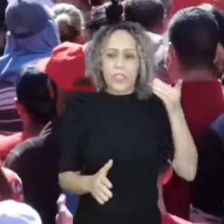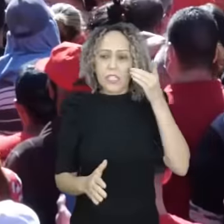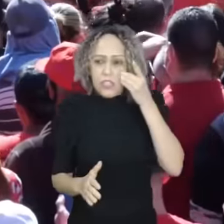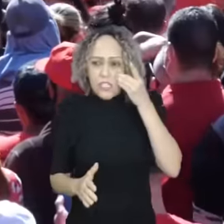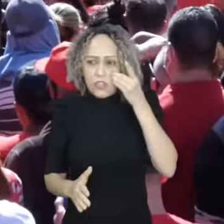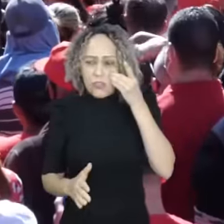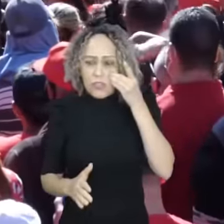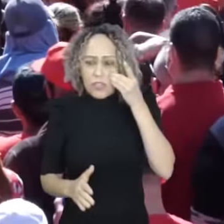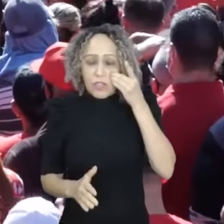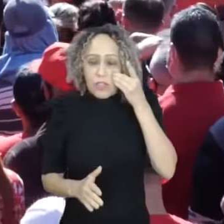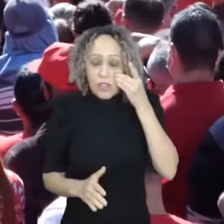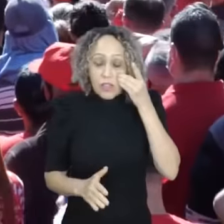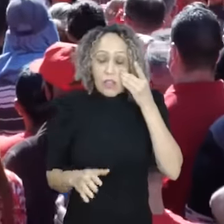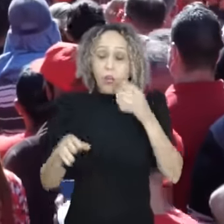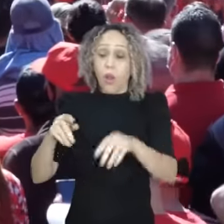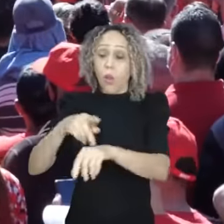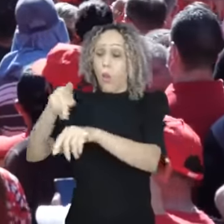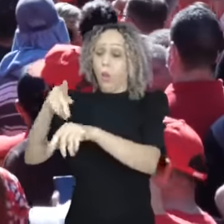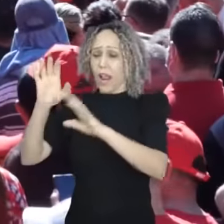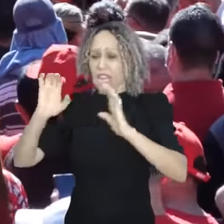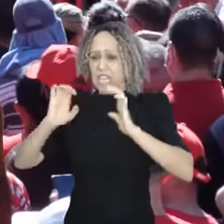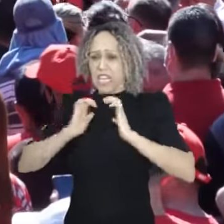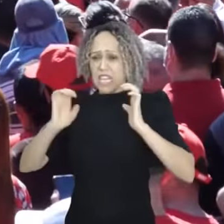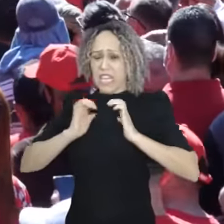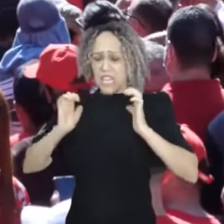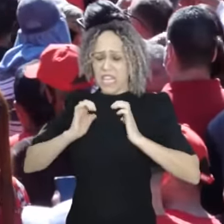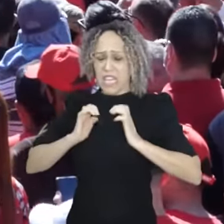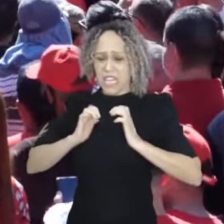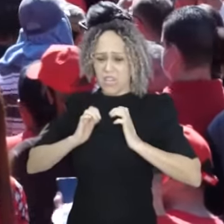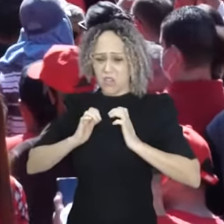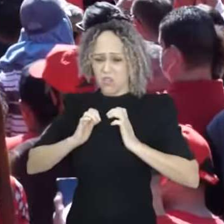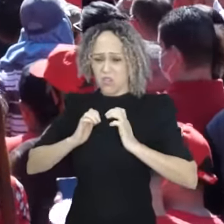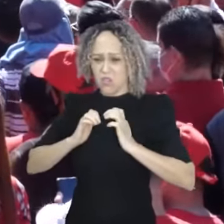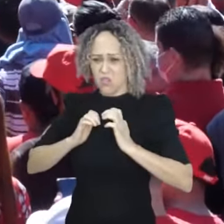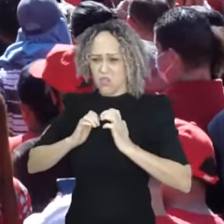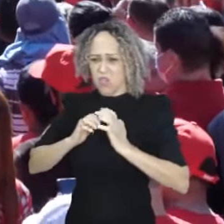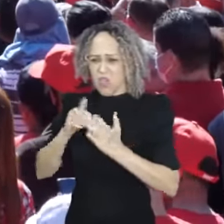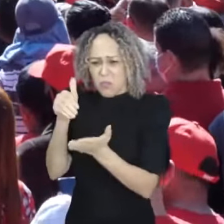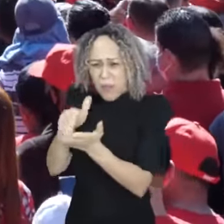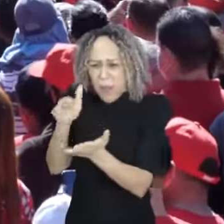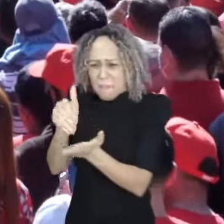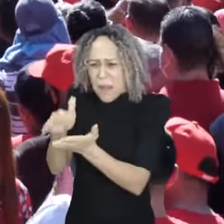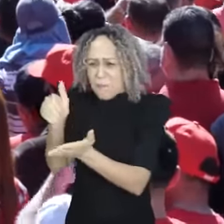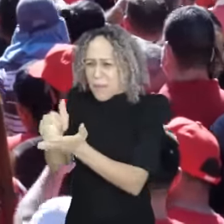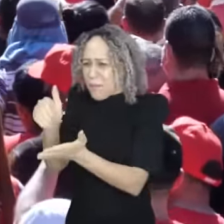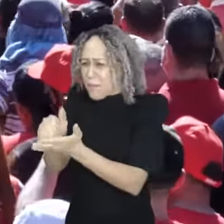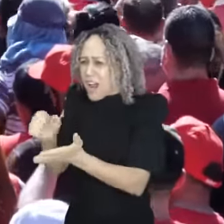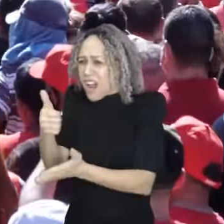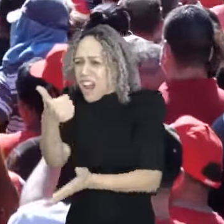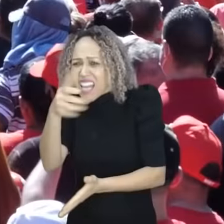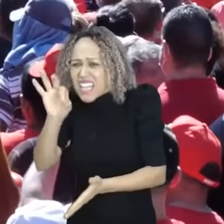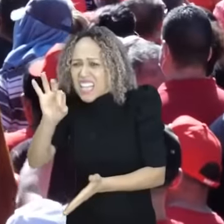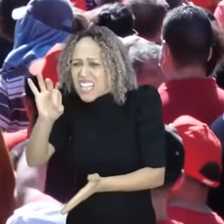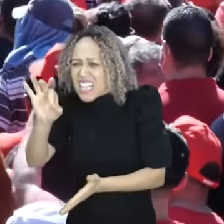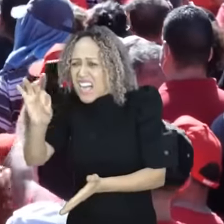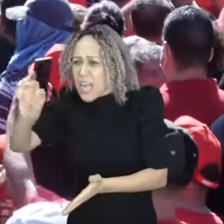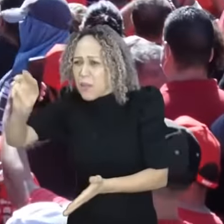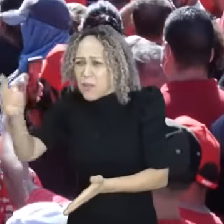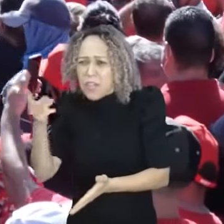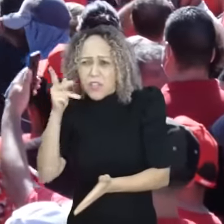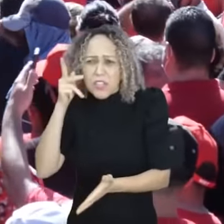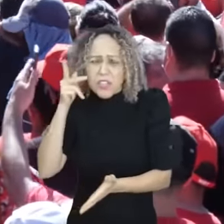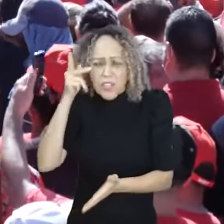quando os países ricos desempregaram 100 milhões de pessoas na Europa e nos Estados Unidos,